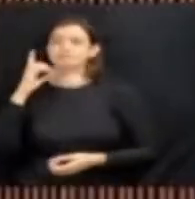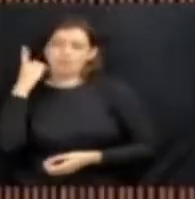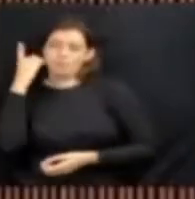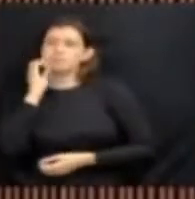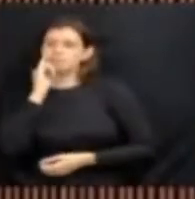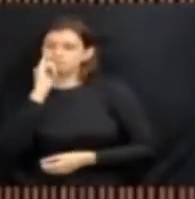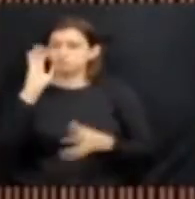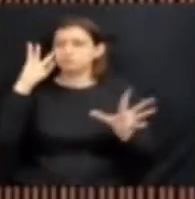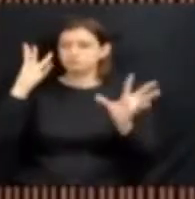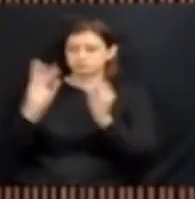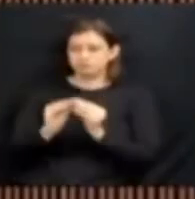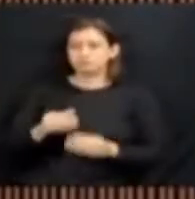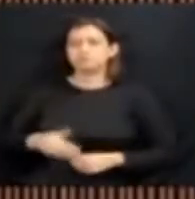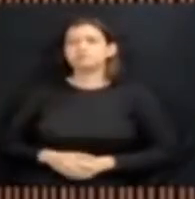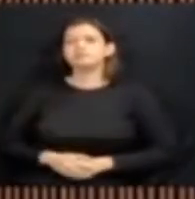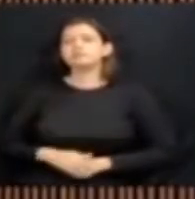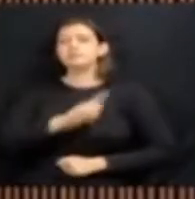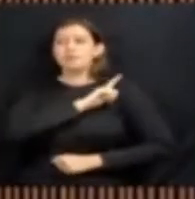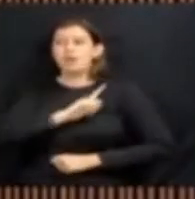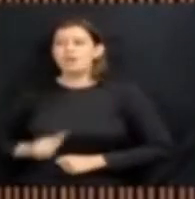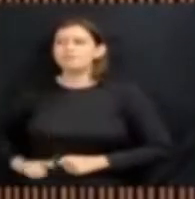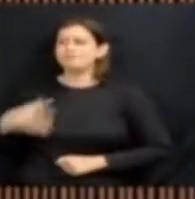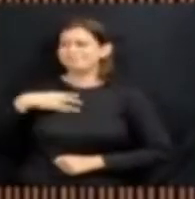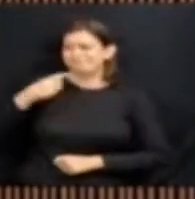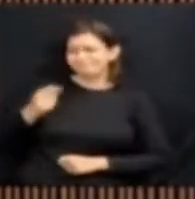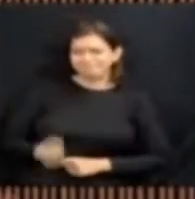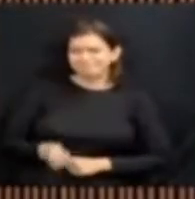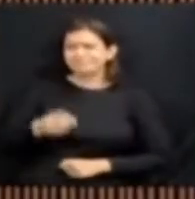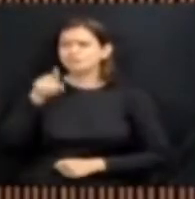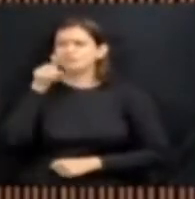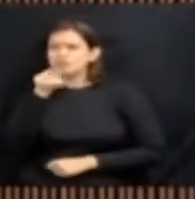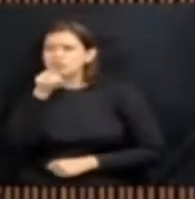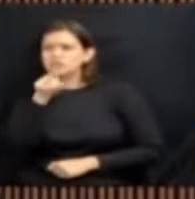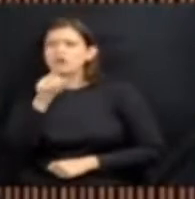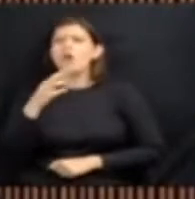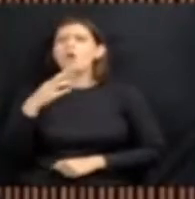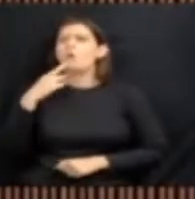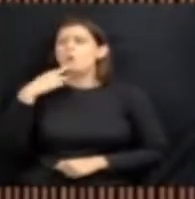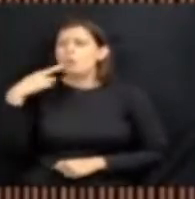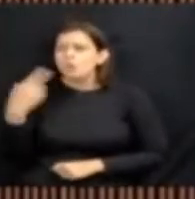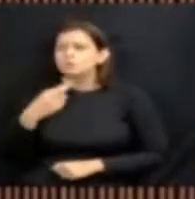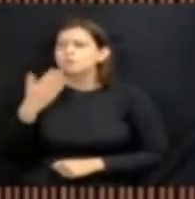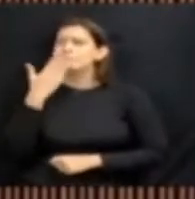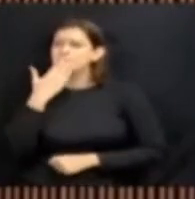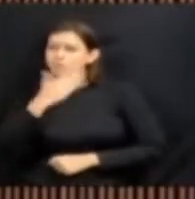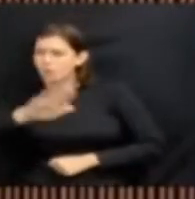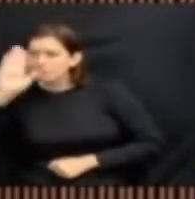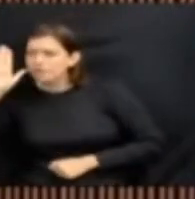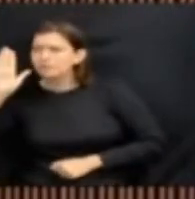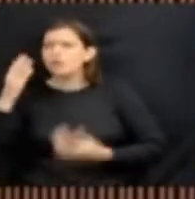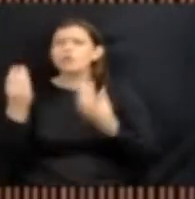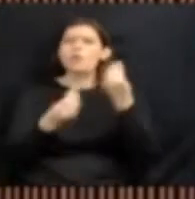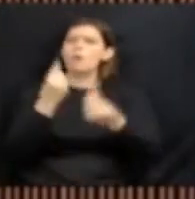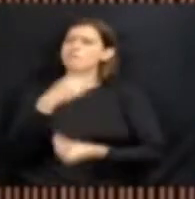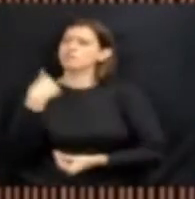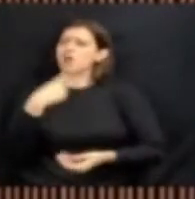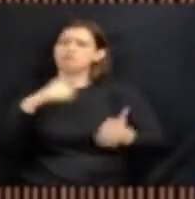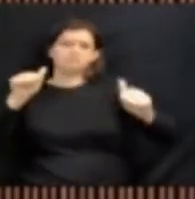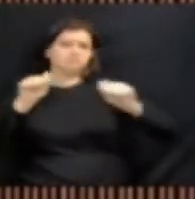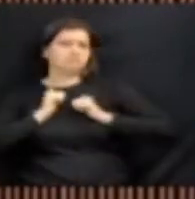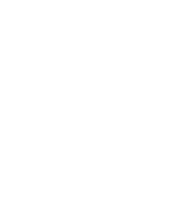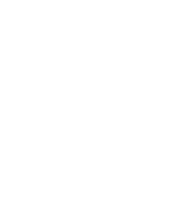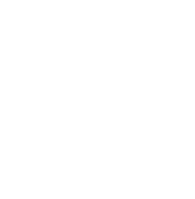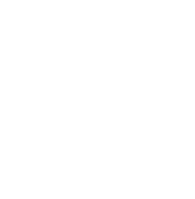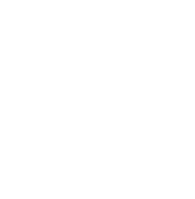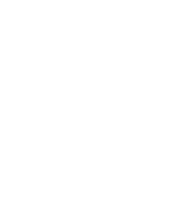perguntar Governador Ratinho Junior os russos prometerem não entregaram ou a gente realmente não combinou com o SUS Muito